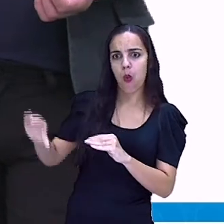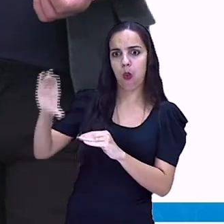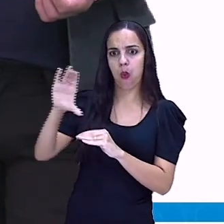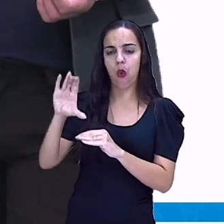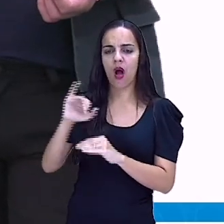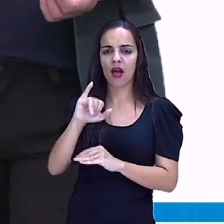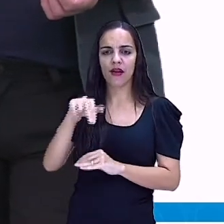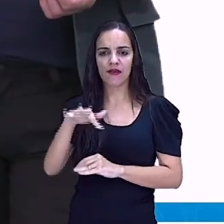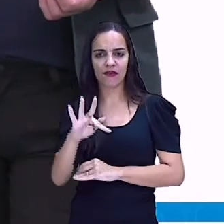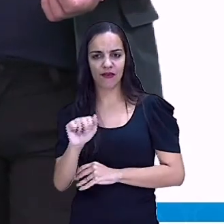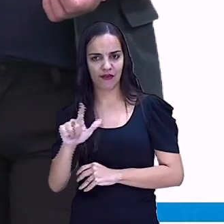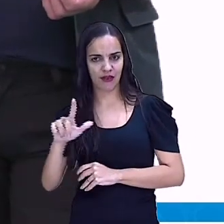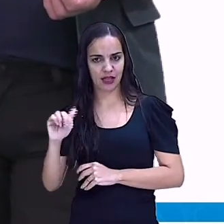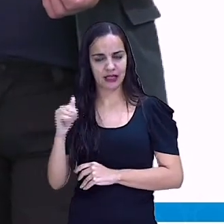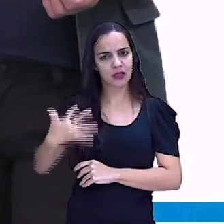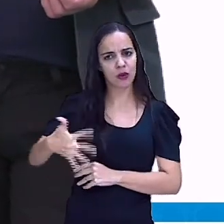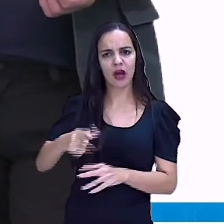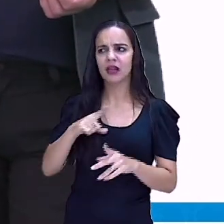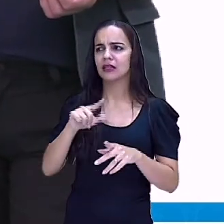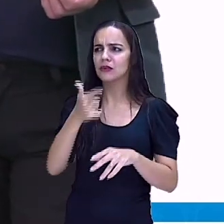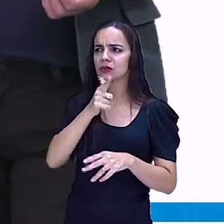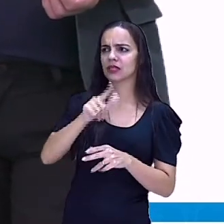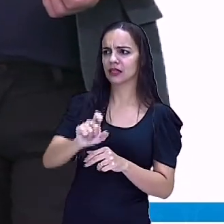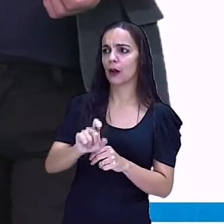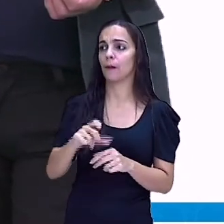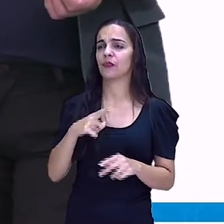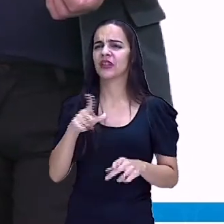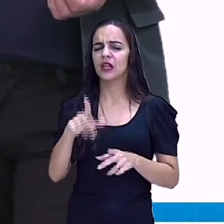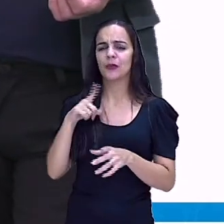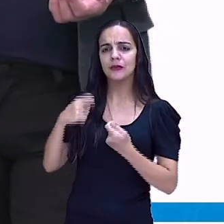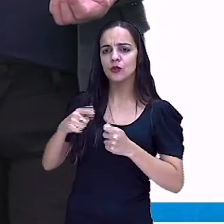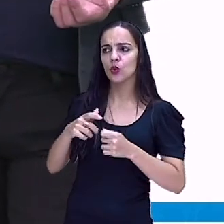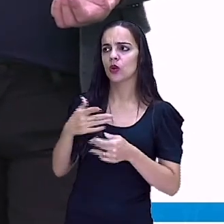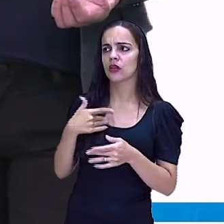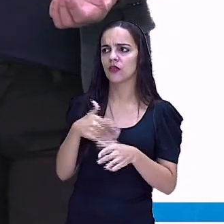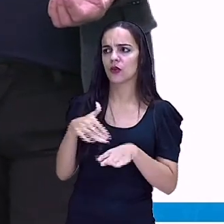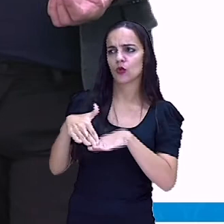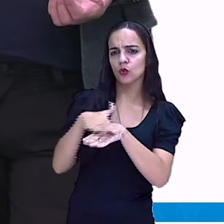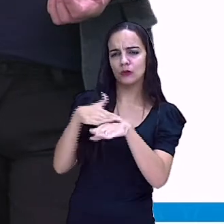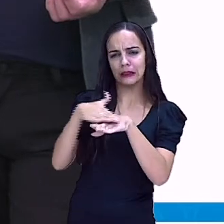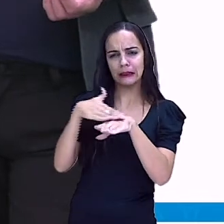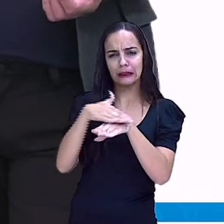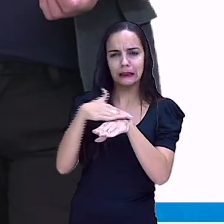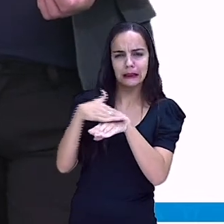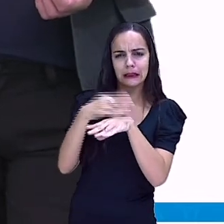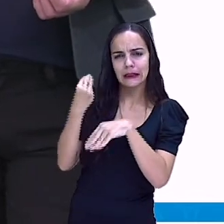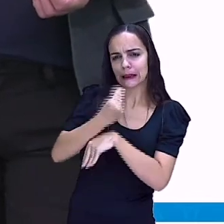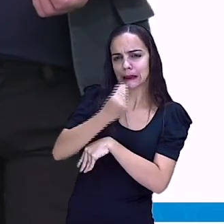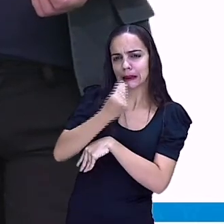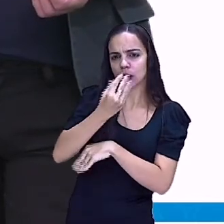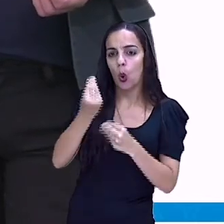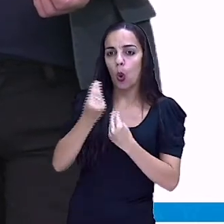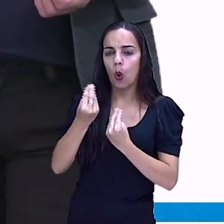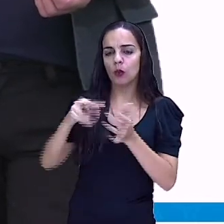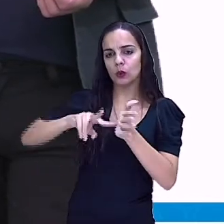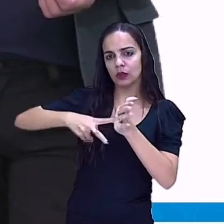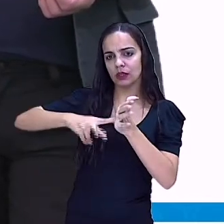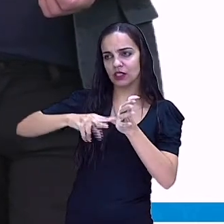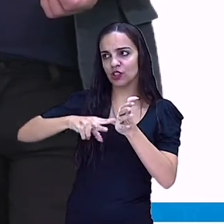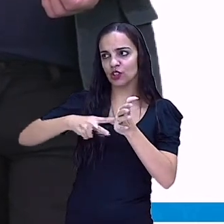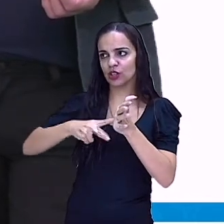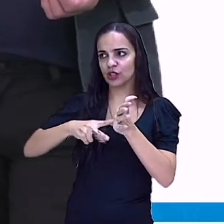Ministério do Trabalho com um alto poder de negociação com os sindicatos e a aprovação da proposta